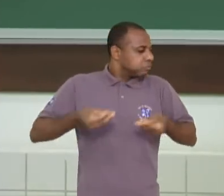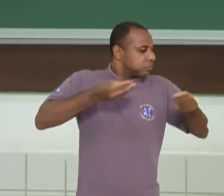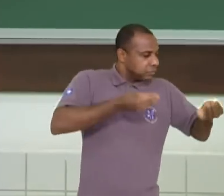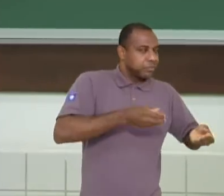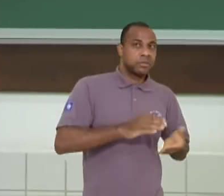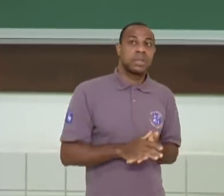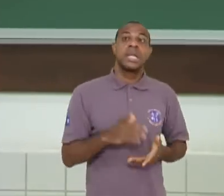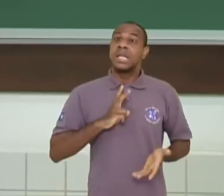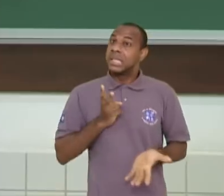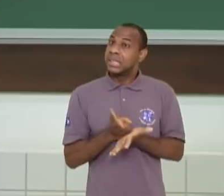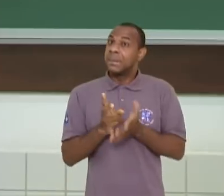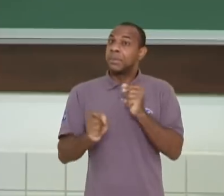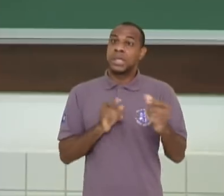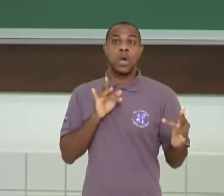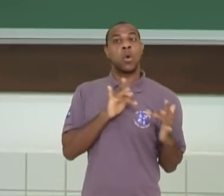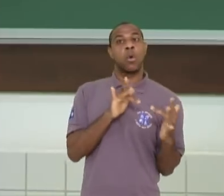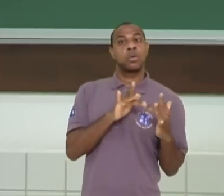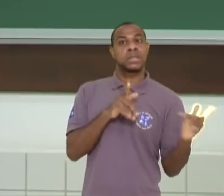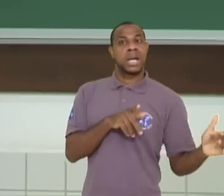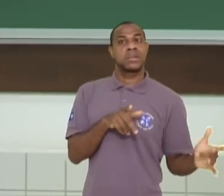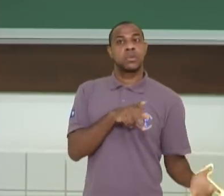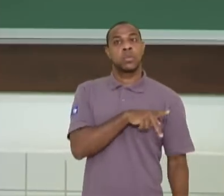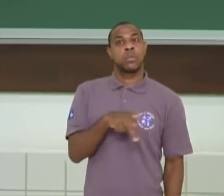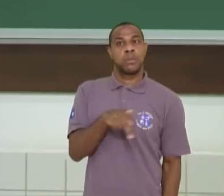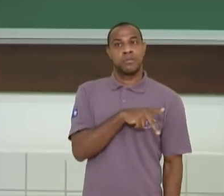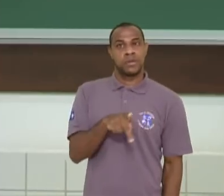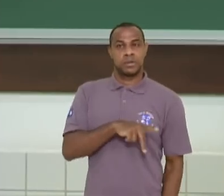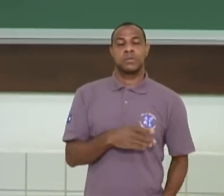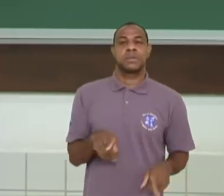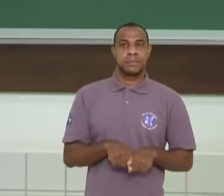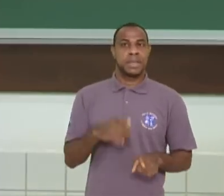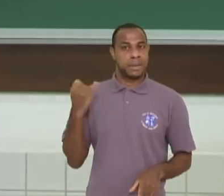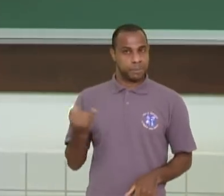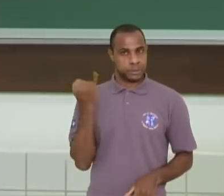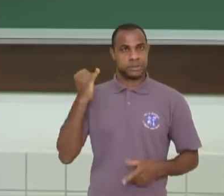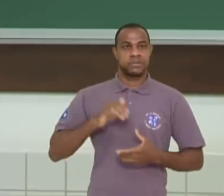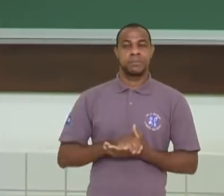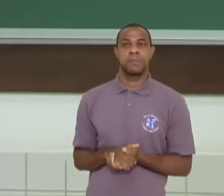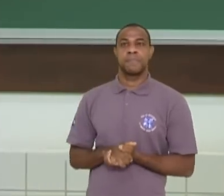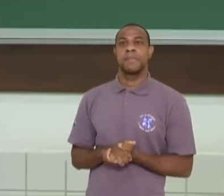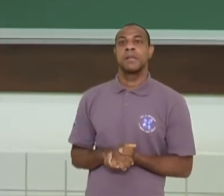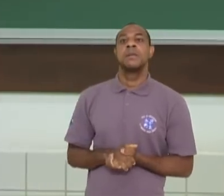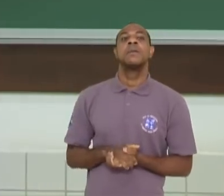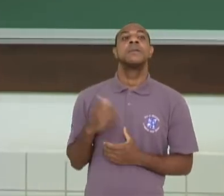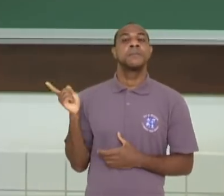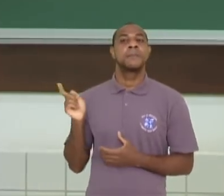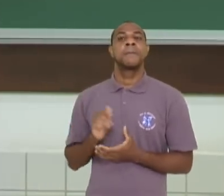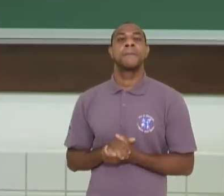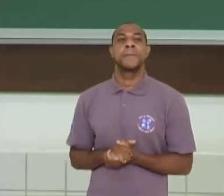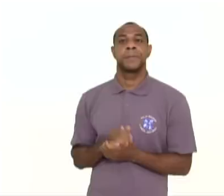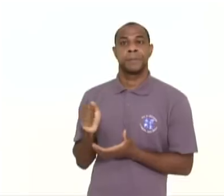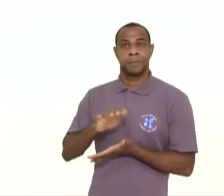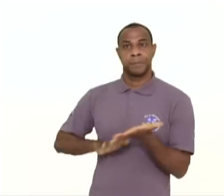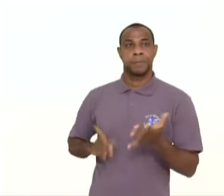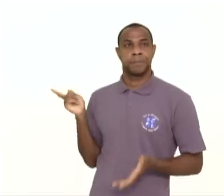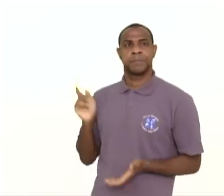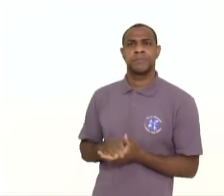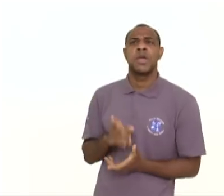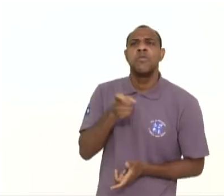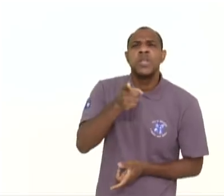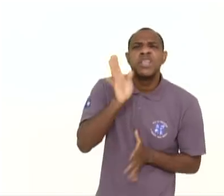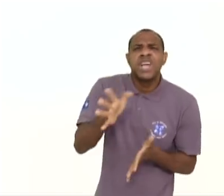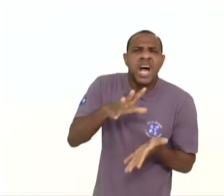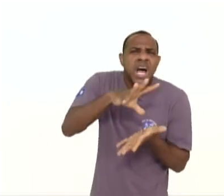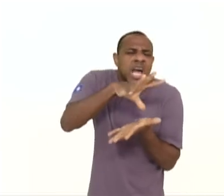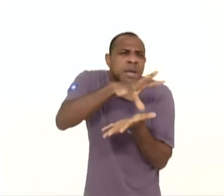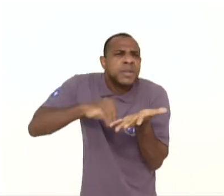é bastante importante, né? Então a interação professor-aluno é essencial. A nossa primeira atividade de forma pessoal é o quê? Você já imitou